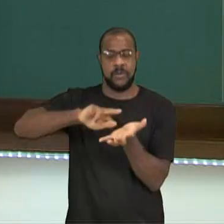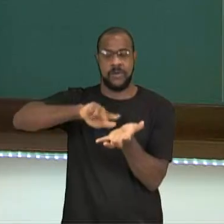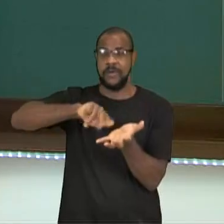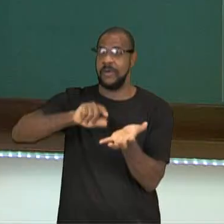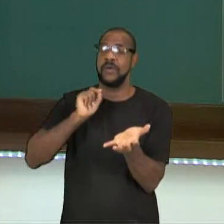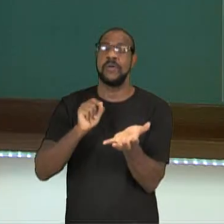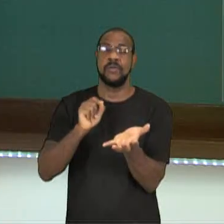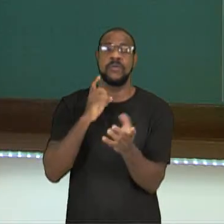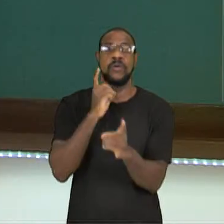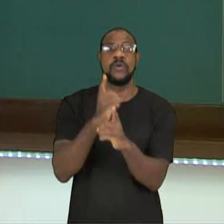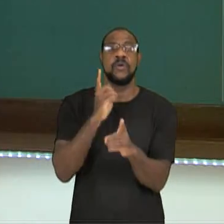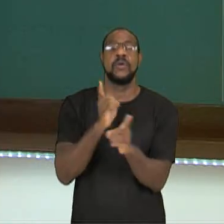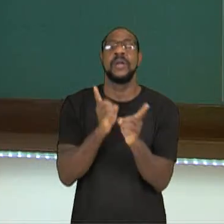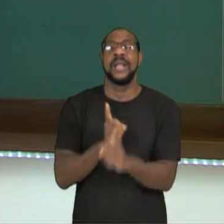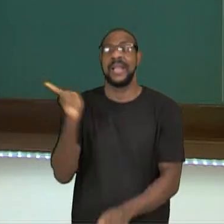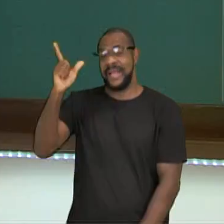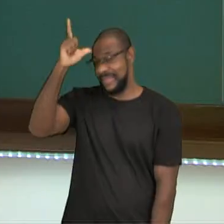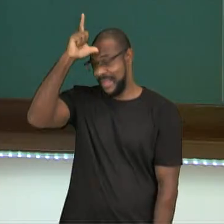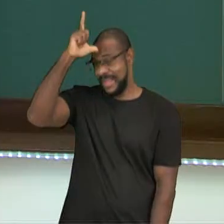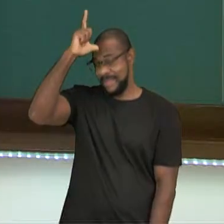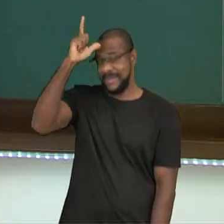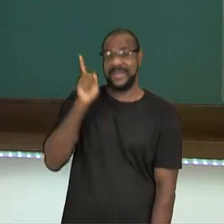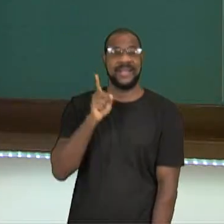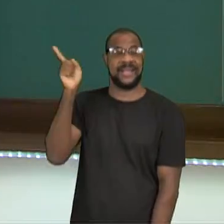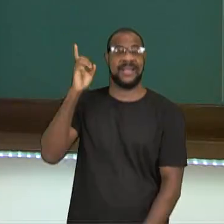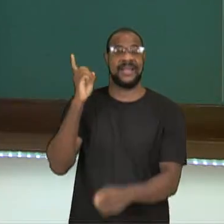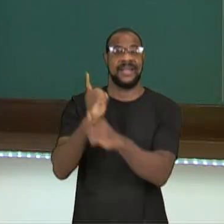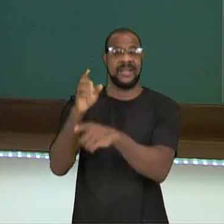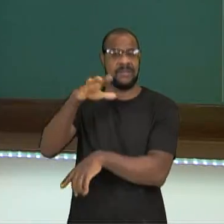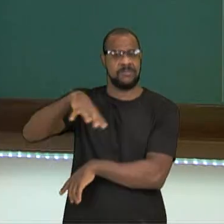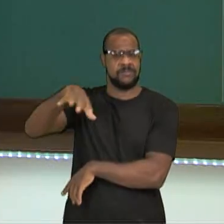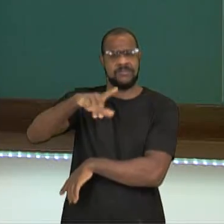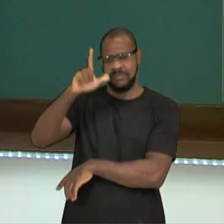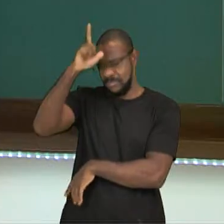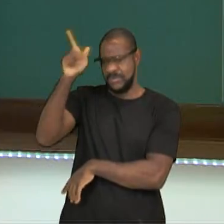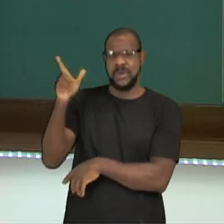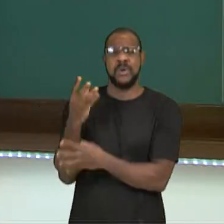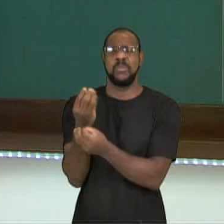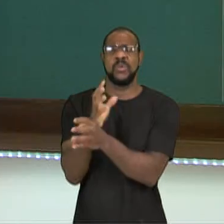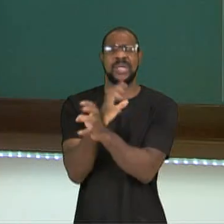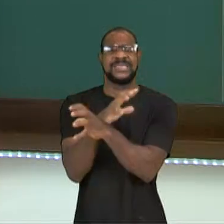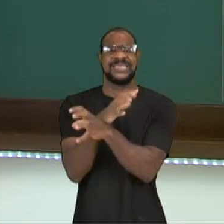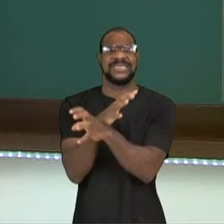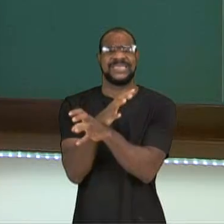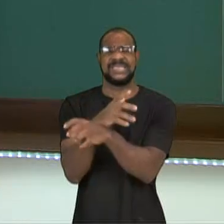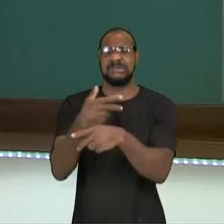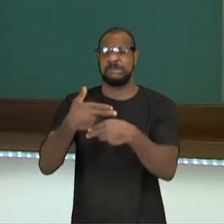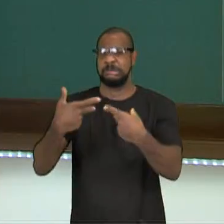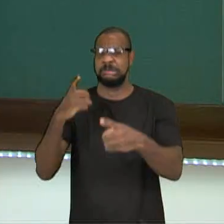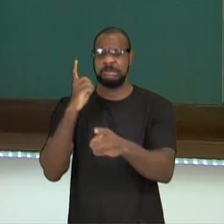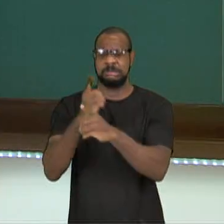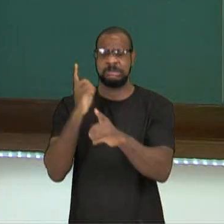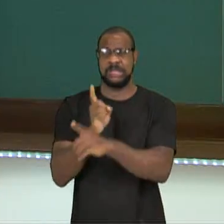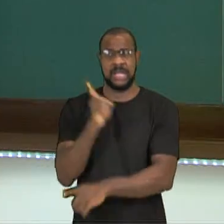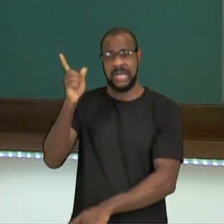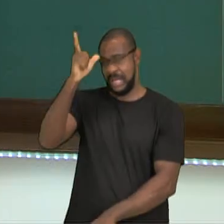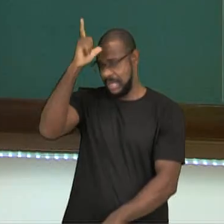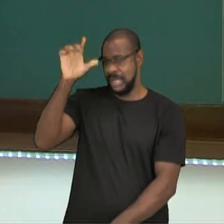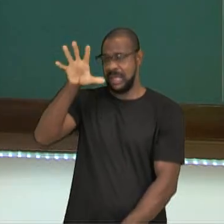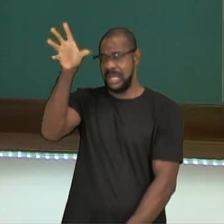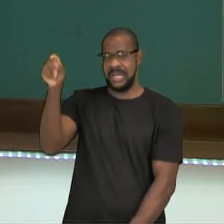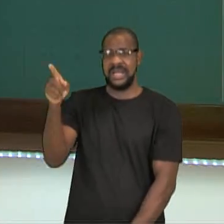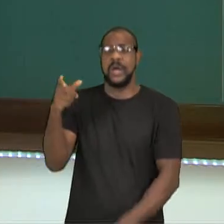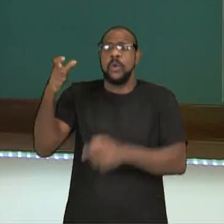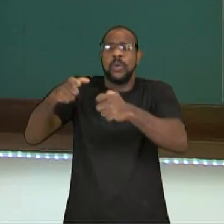Neandertal porque eles foram encontrar na região da Alemanha, inclusive. Né? Muitos fósseis, né, de Neandertais foram encontrados na Alemanha. Viviam em regiões então um pouco